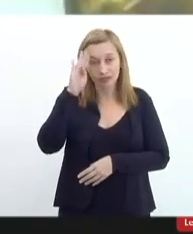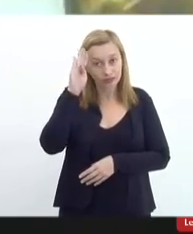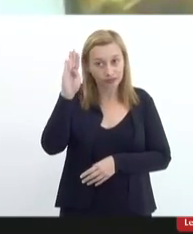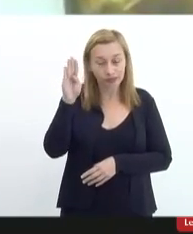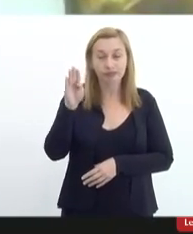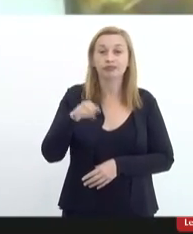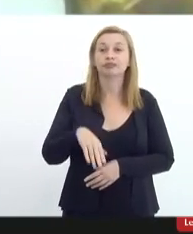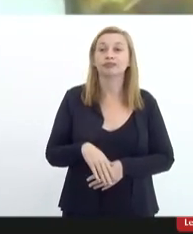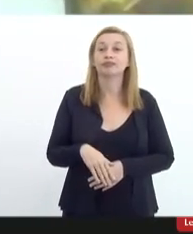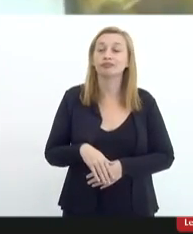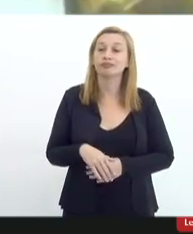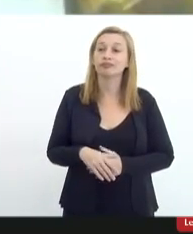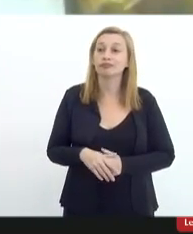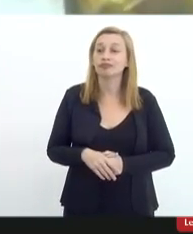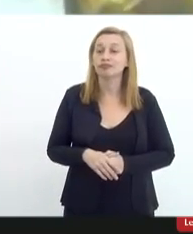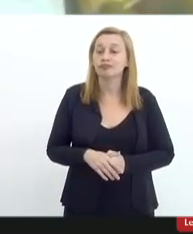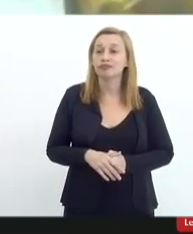fundamental